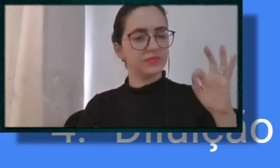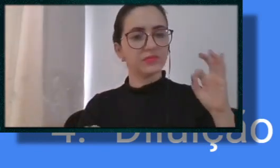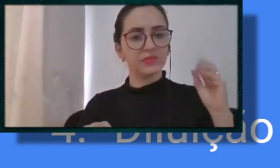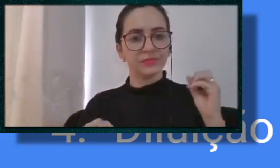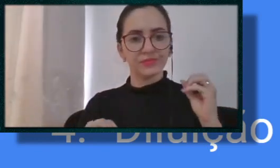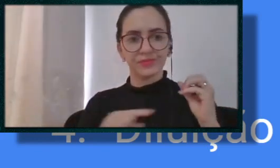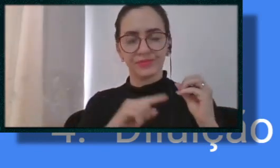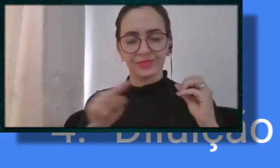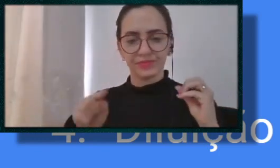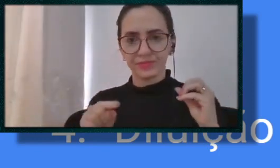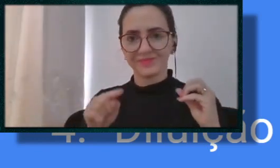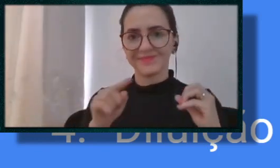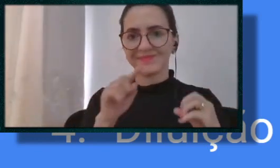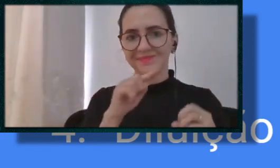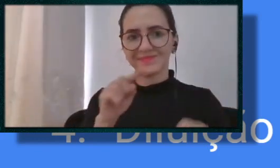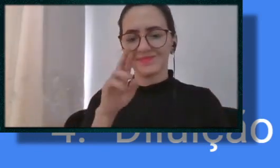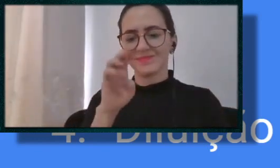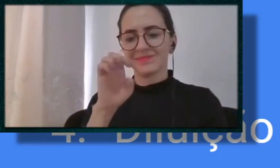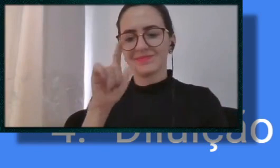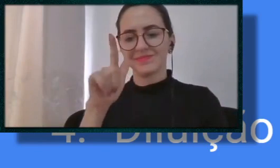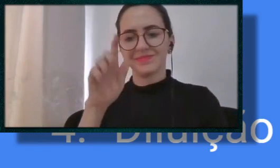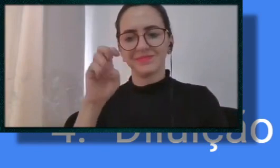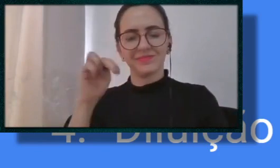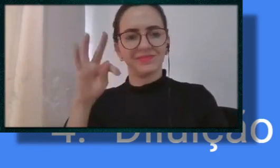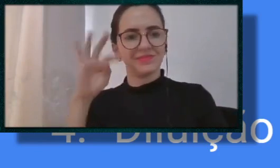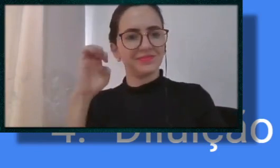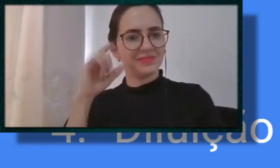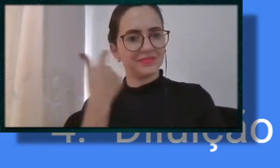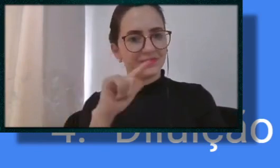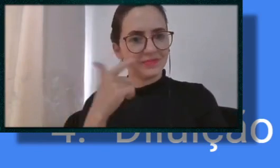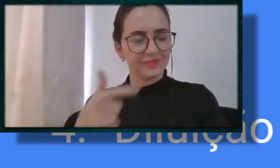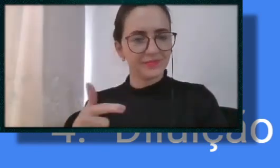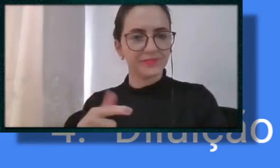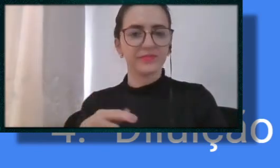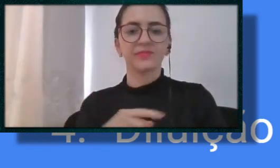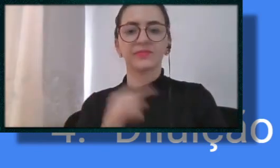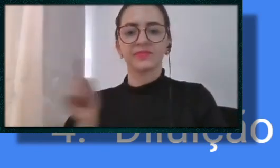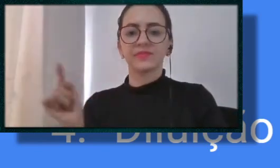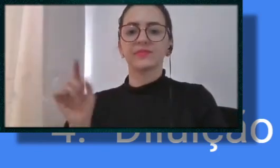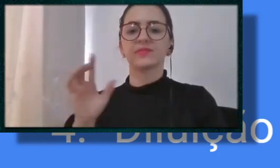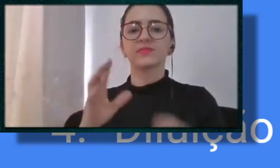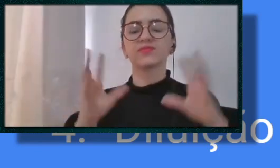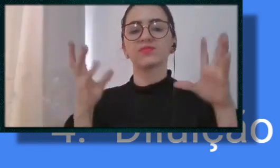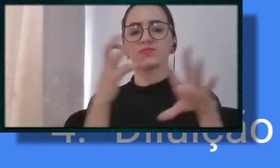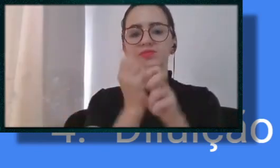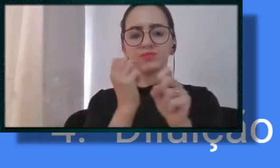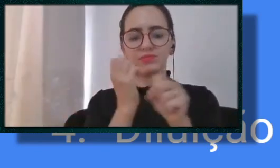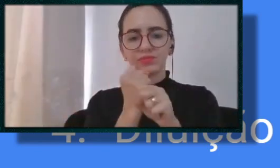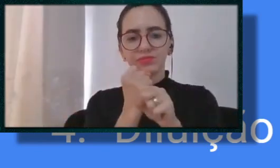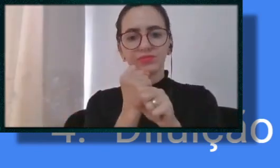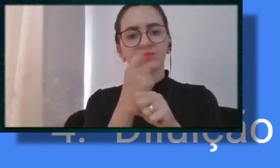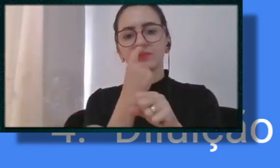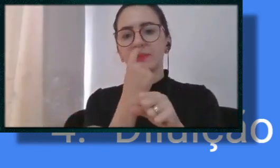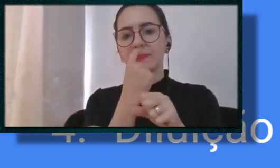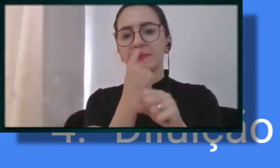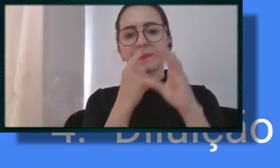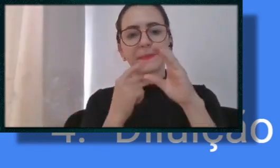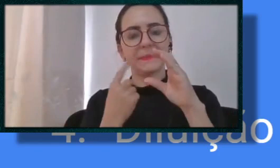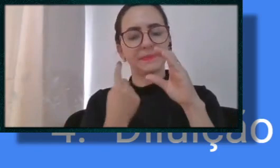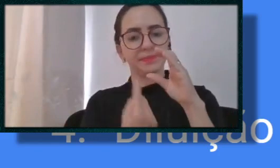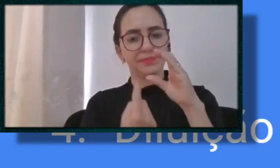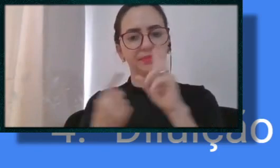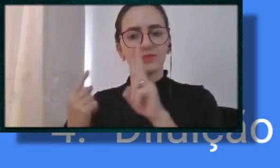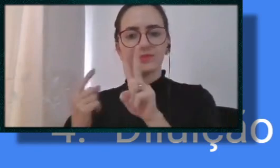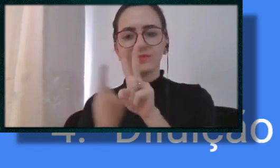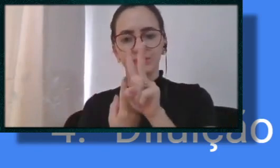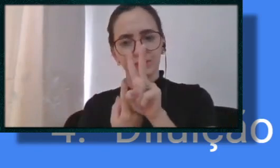do solvente, né? Da solução, e o soluto vai permanecer o mesmo. Então, para a gente resolver esse tipo de